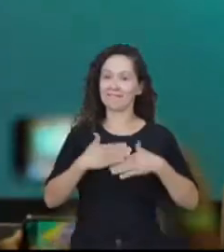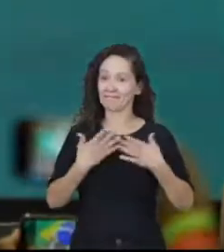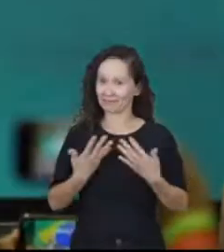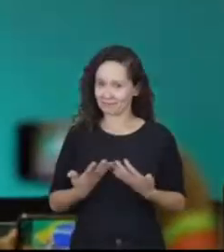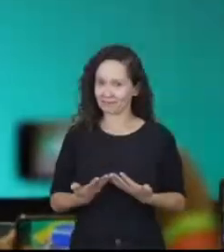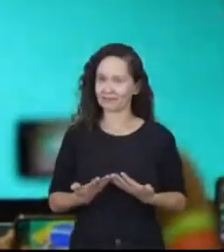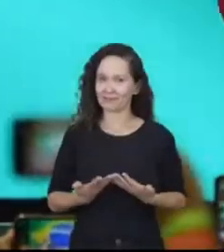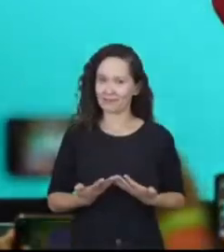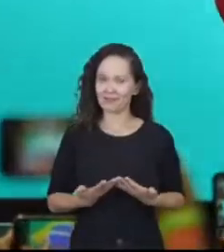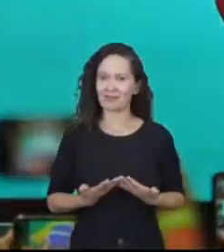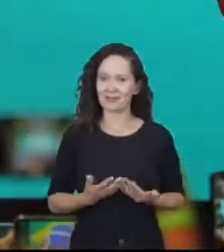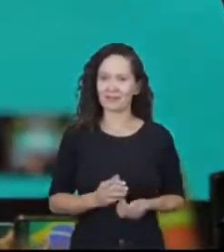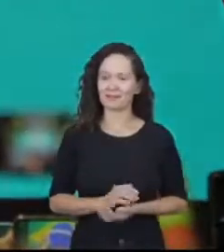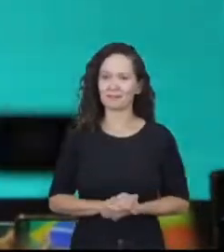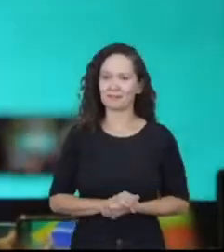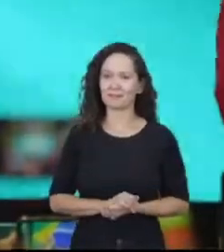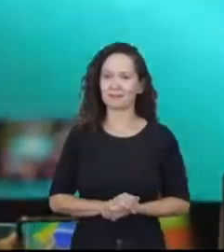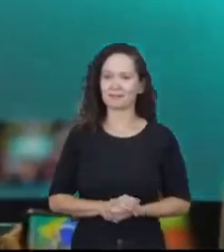eu